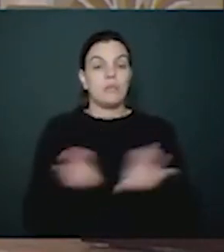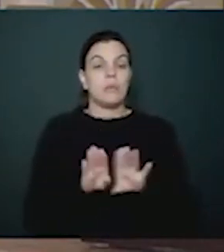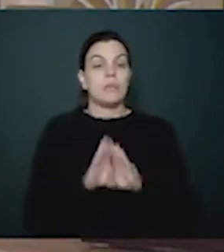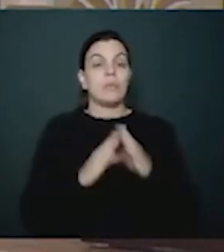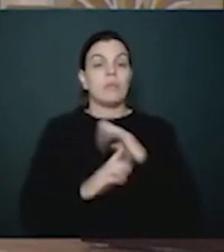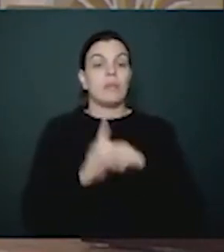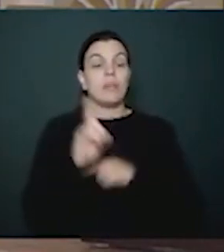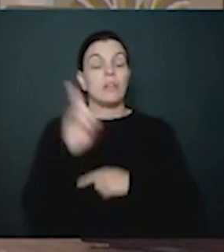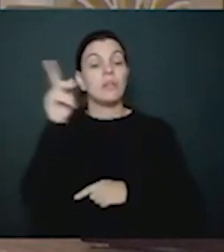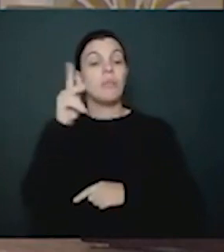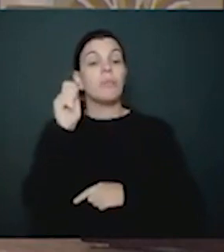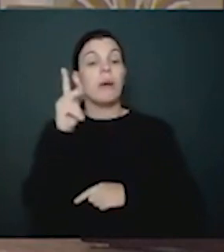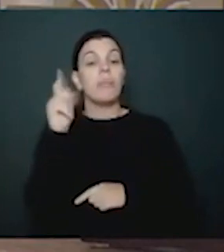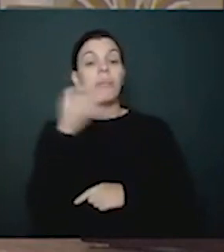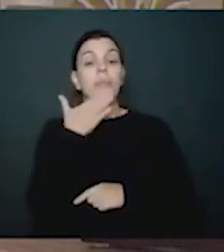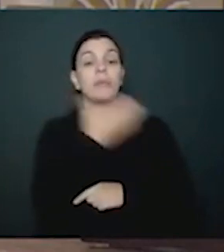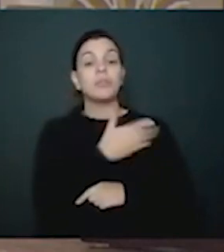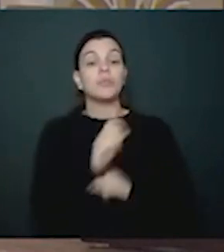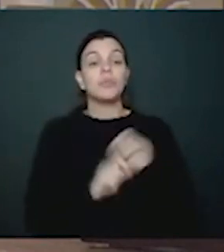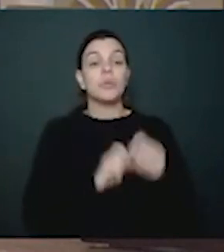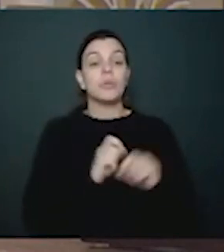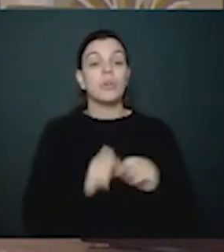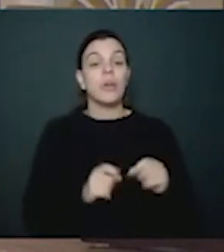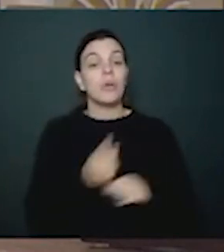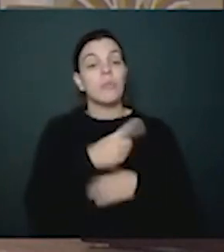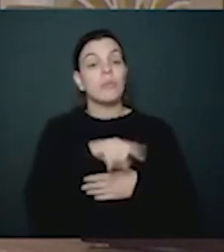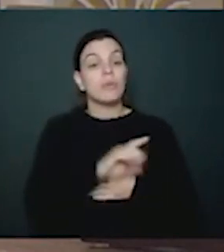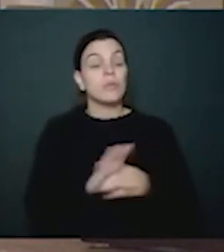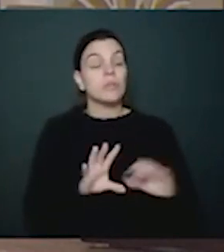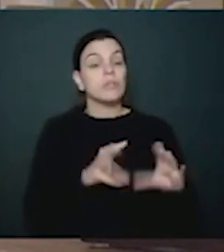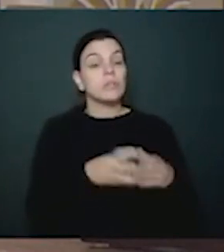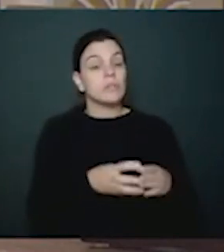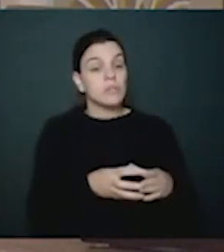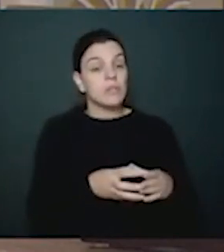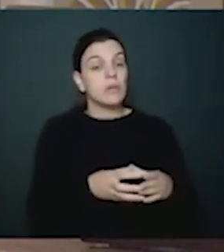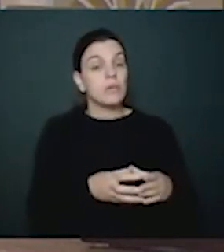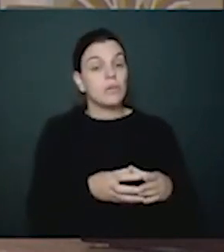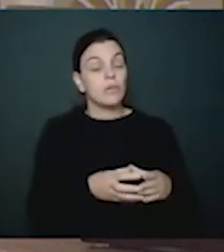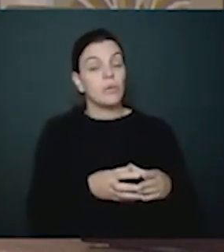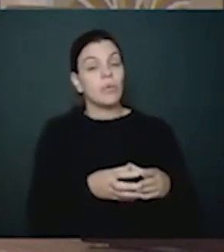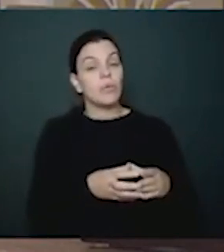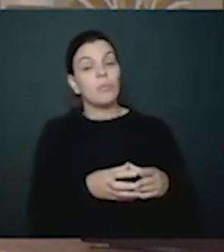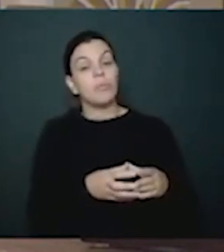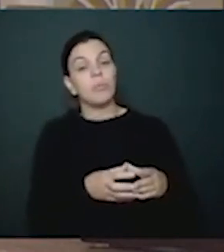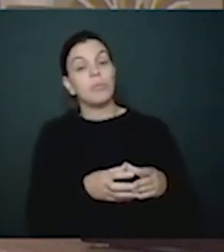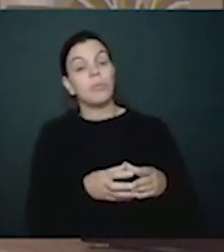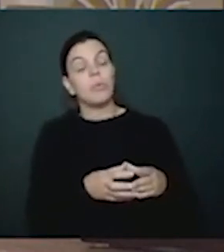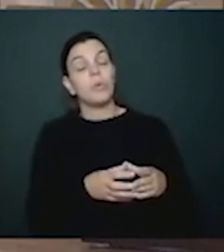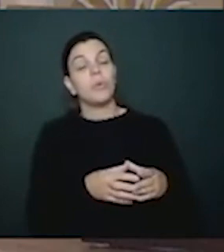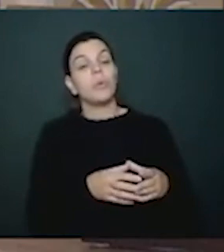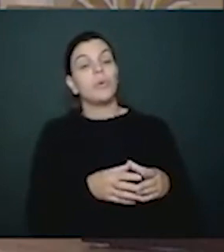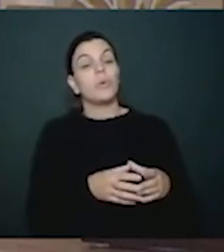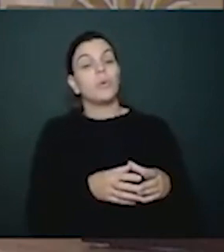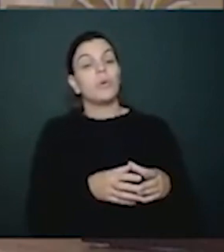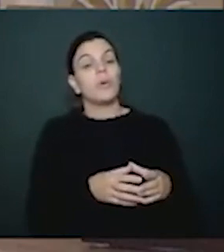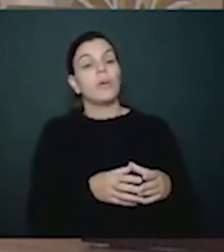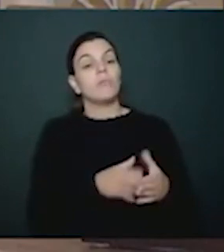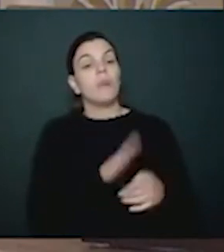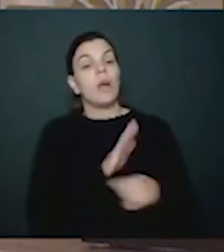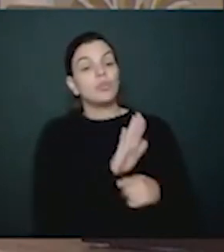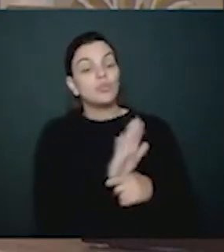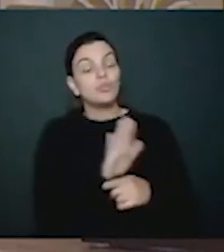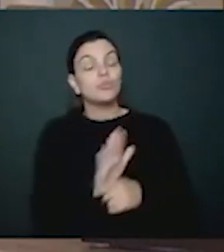pediu aos Oblatos de São José que viessem aqui para atender a colônia, a comunidade